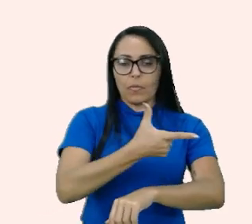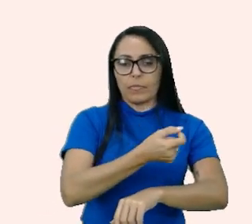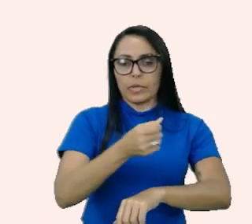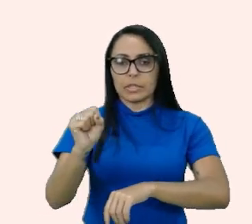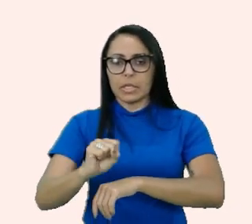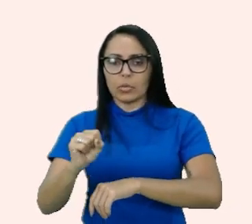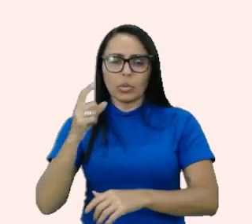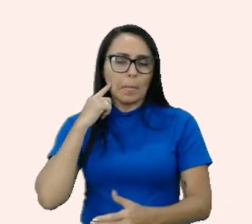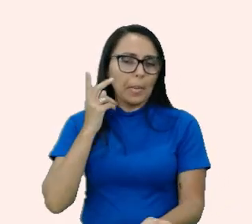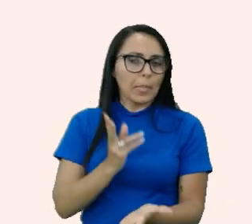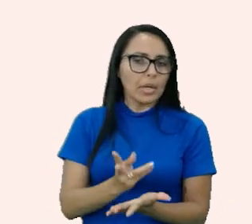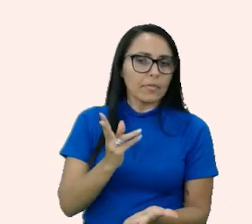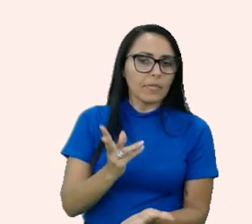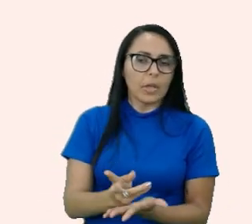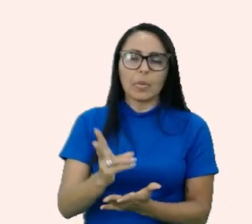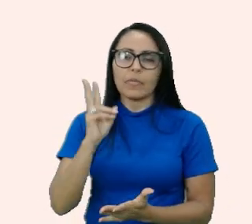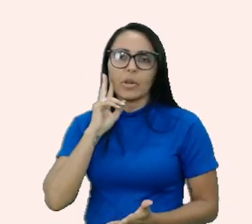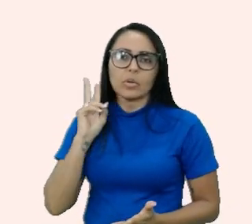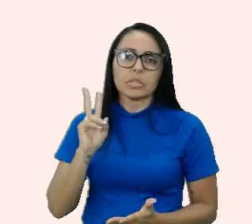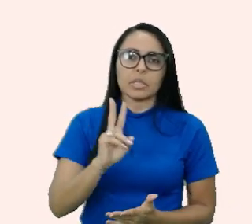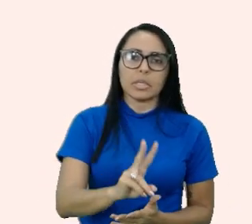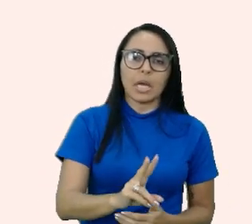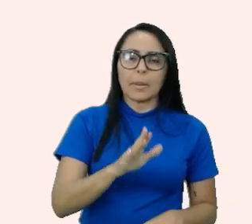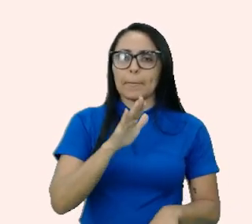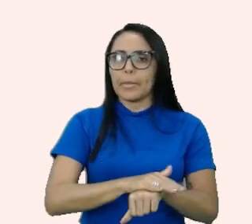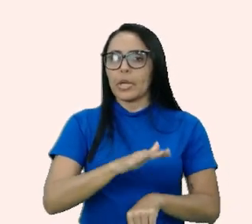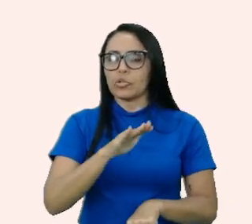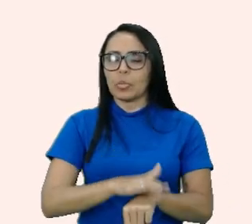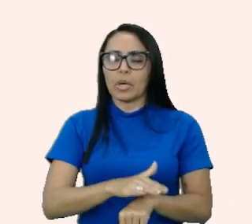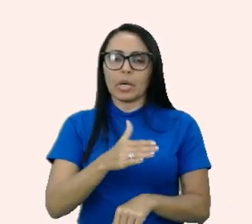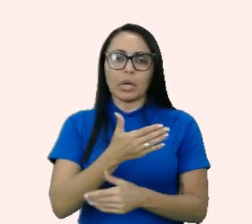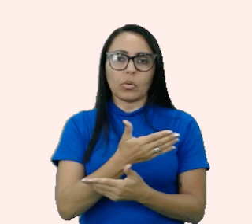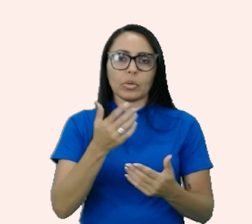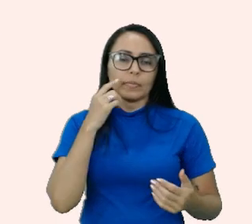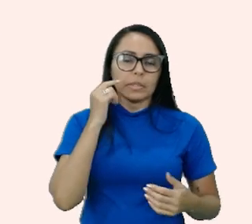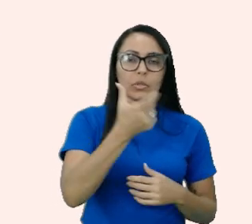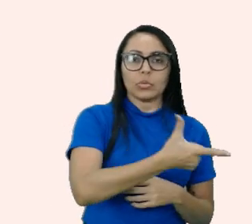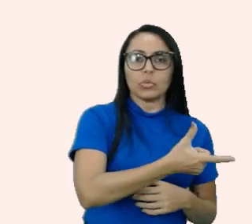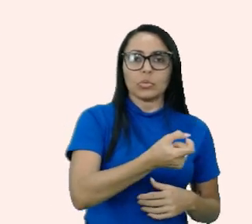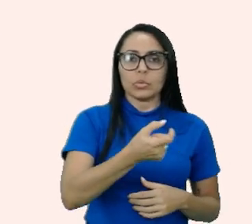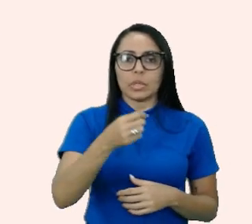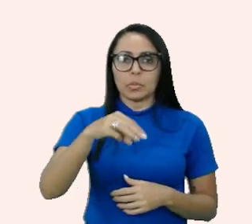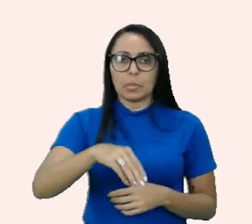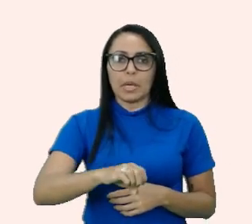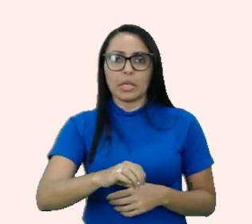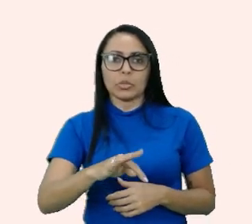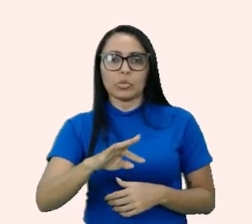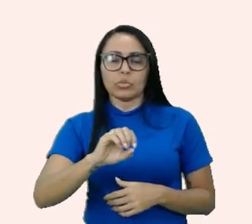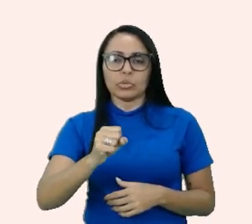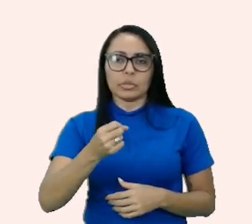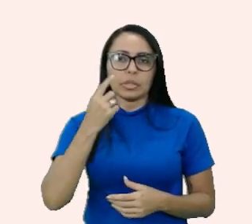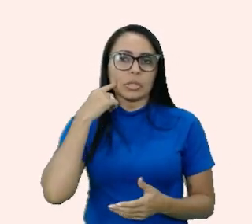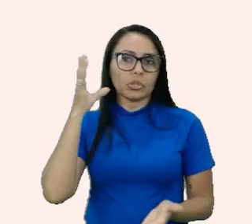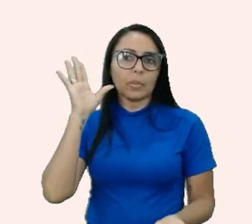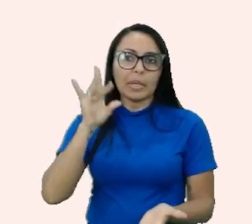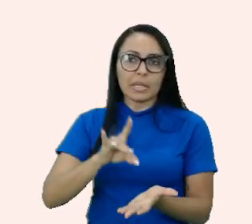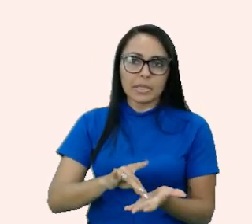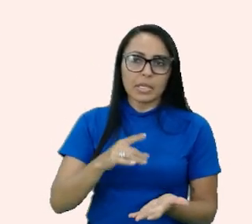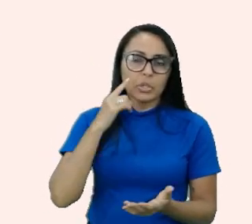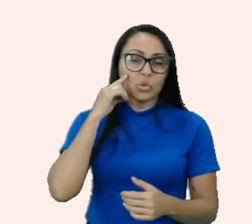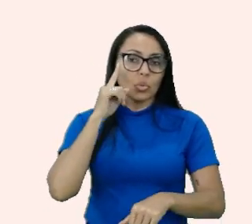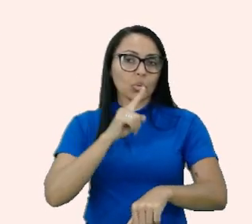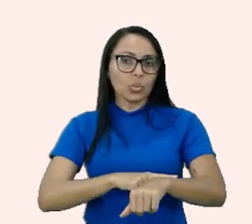mesma velocidade, eu, para percorrer agora 200 metros, tenho que estabelecer isso num tempo